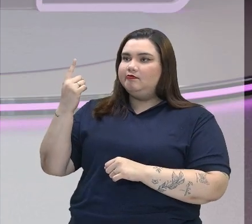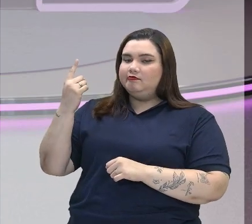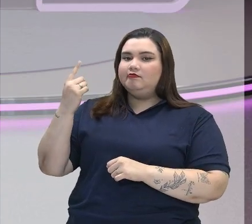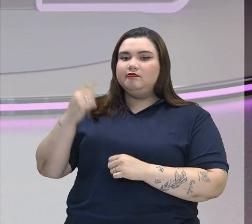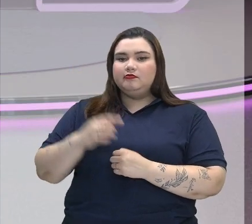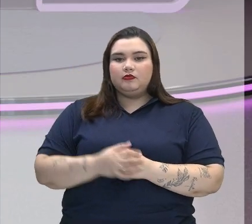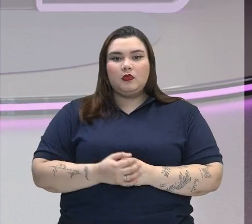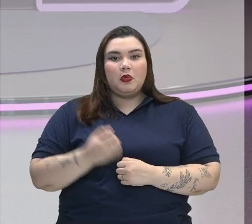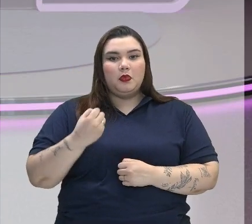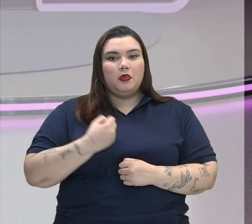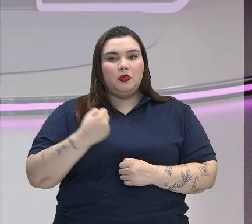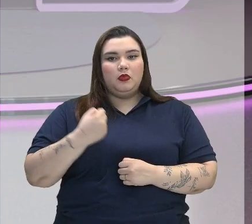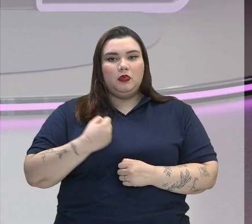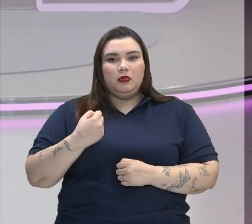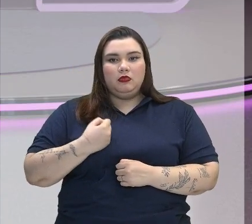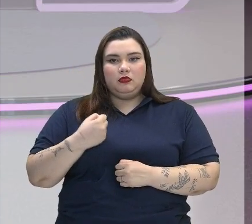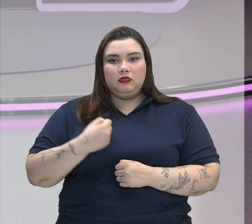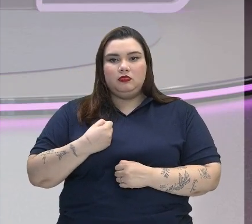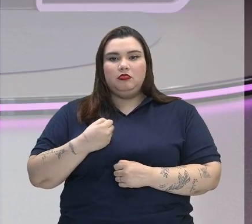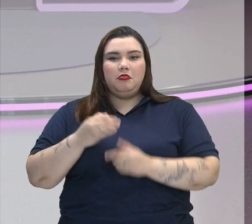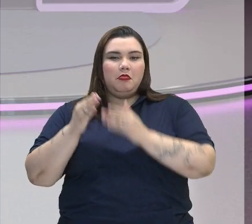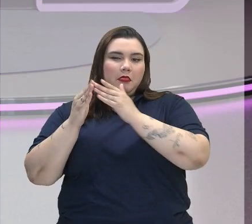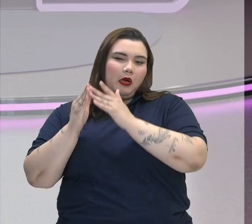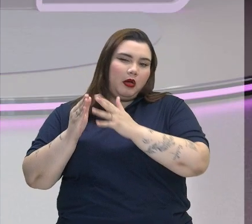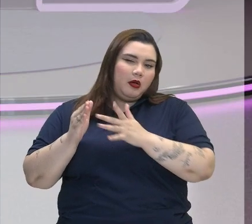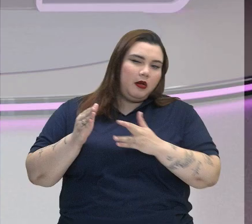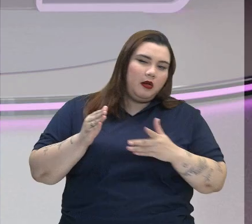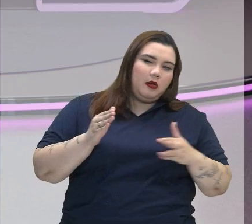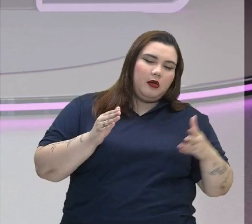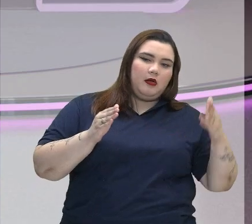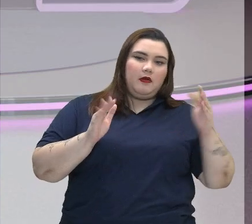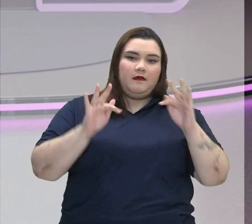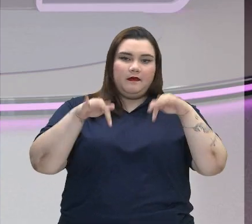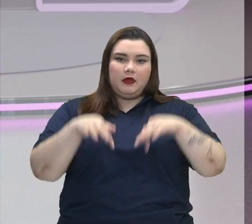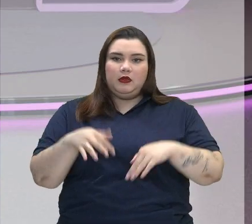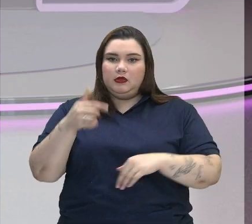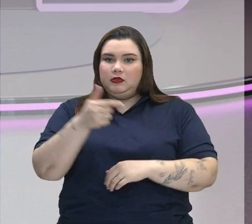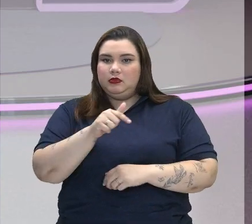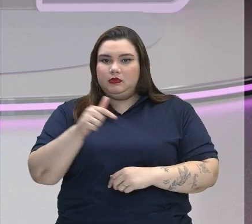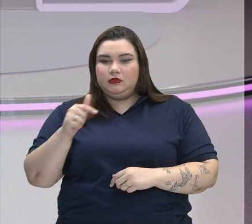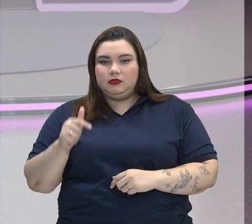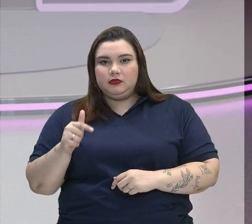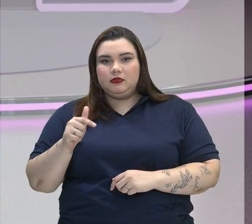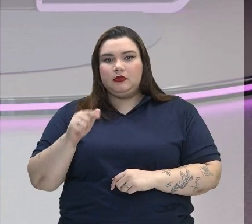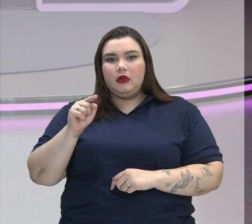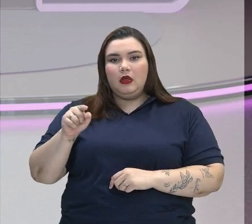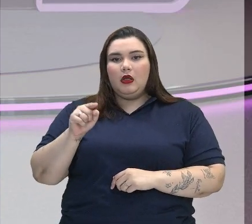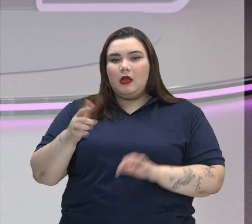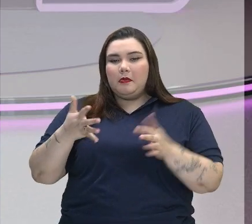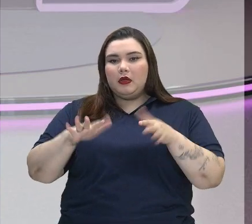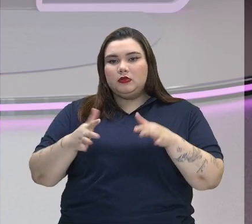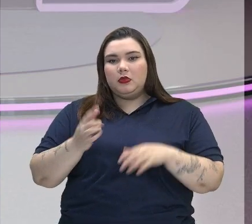para vocês. Observem aí, ele é um número infinito. A gente colocou lá que ele é aproximadamente